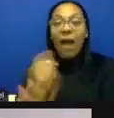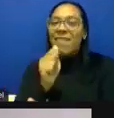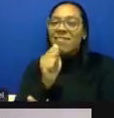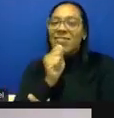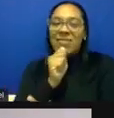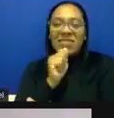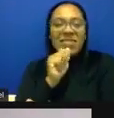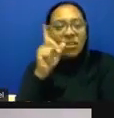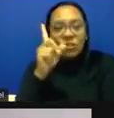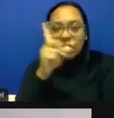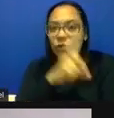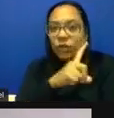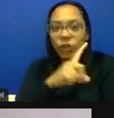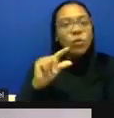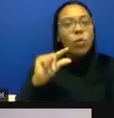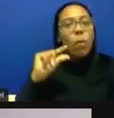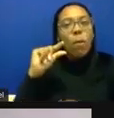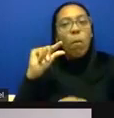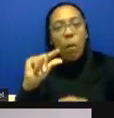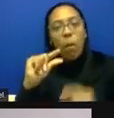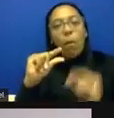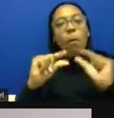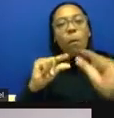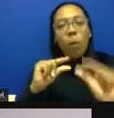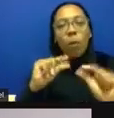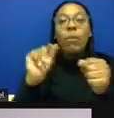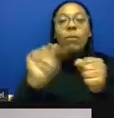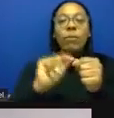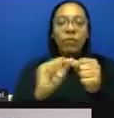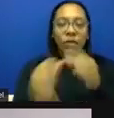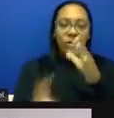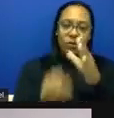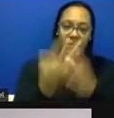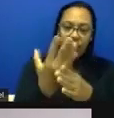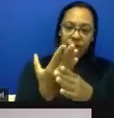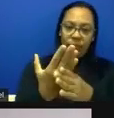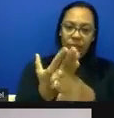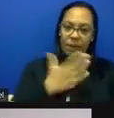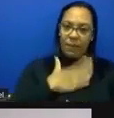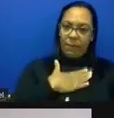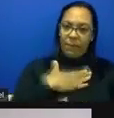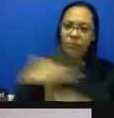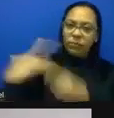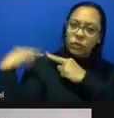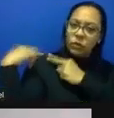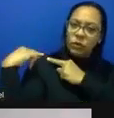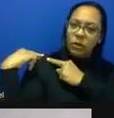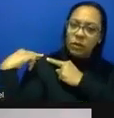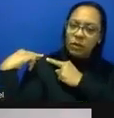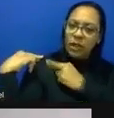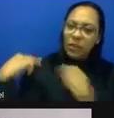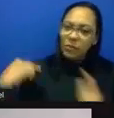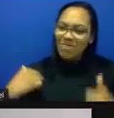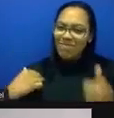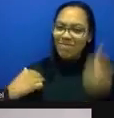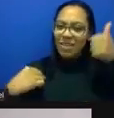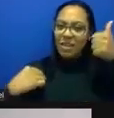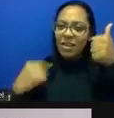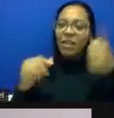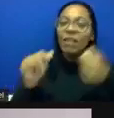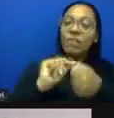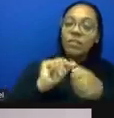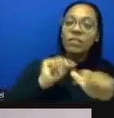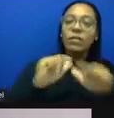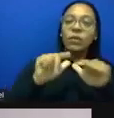mais, que na verdade é a nossa obrigação número um, né, que é atender as pessoas com maior qualidade e maior